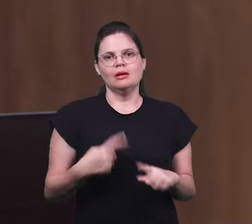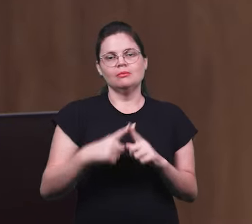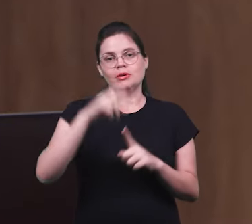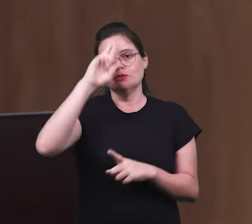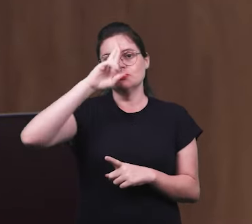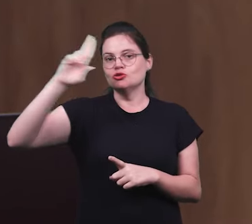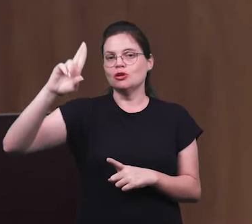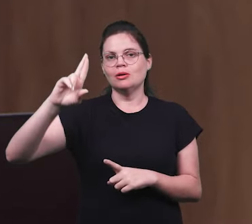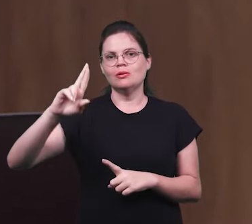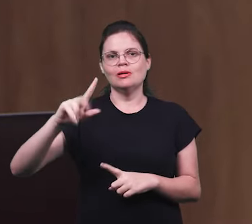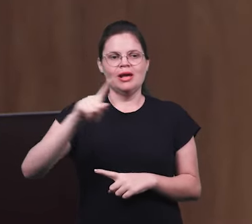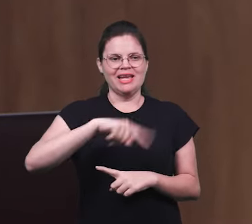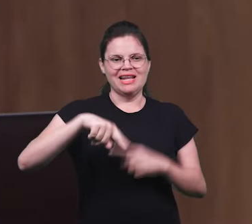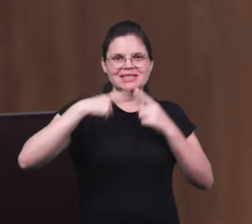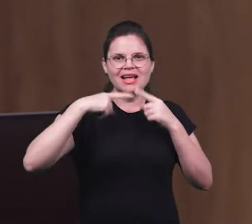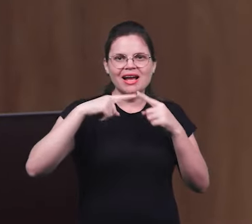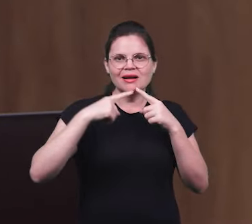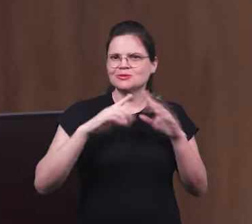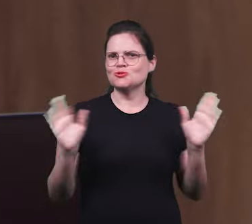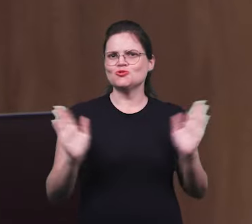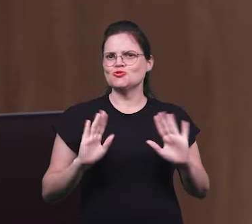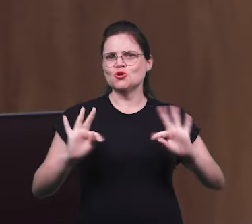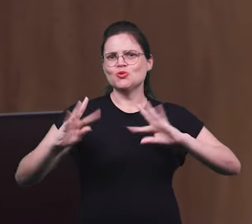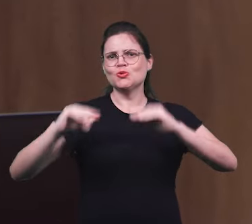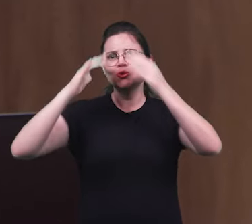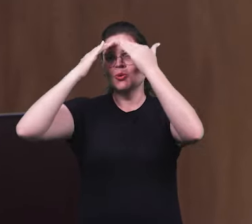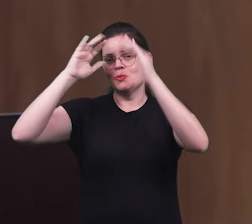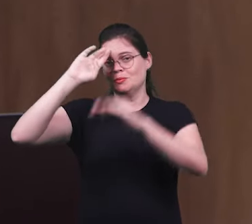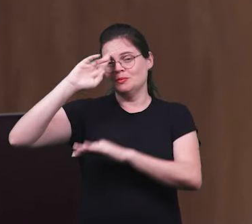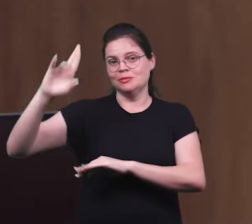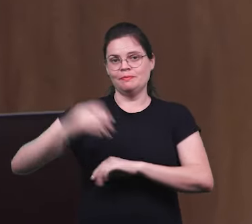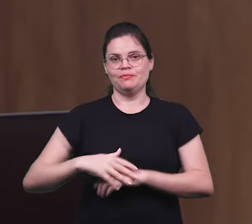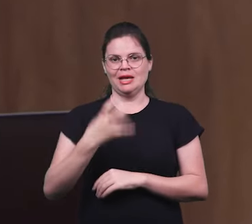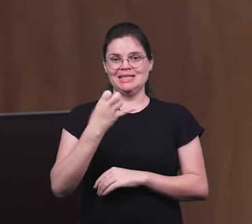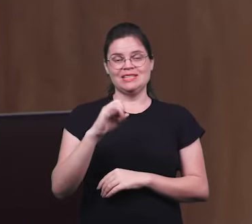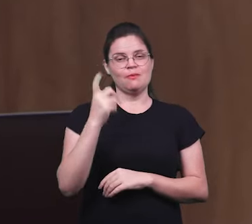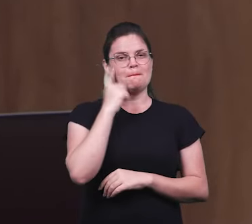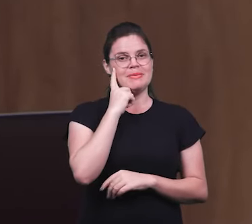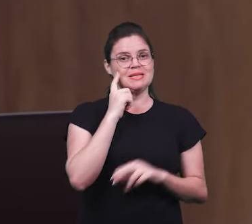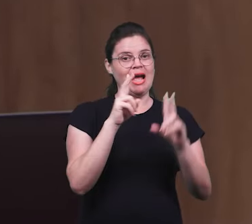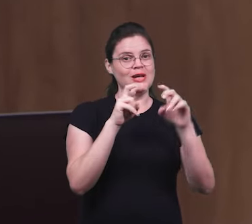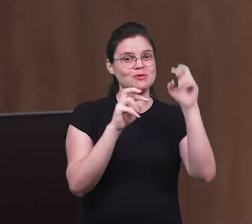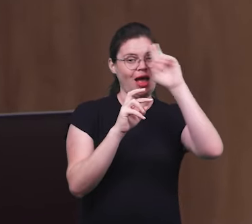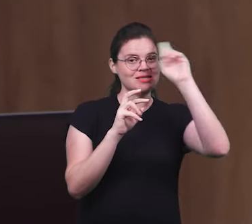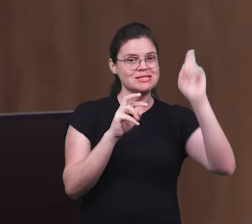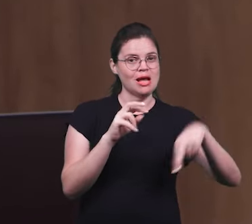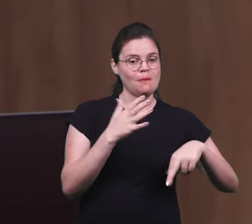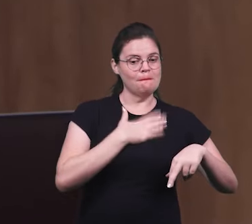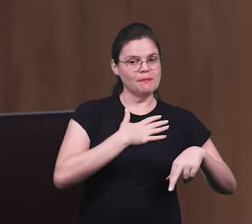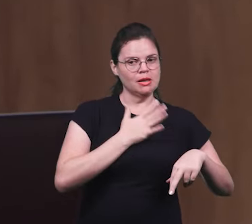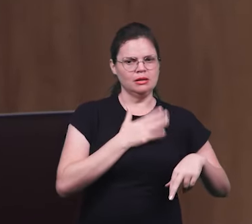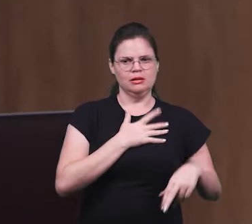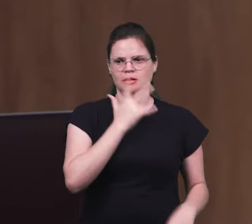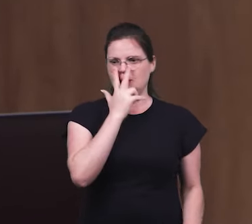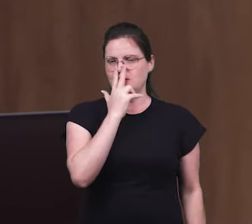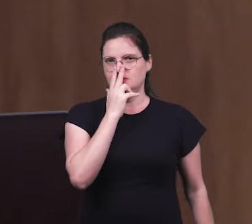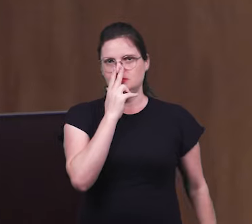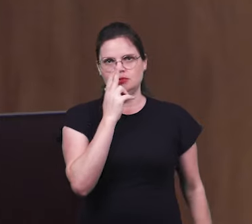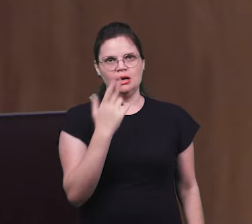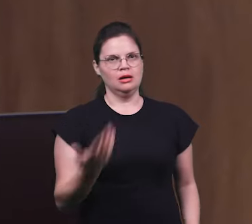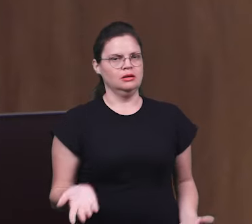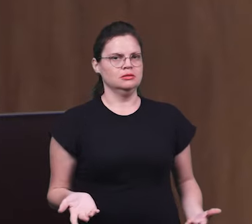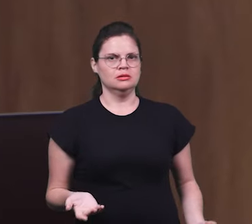ninguém questionou isso. E se fosse avaliar pela questão da razão, pela lógica, né, humana, era melhor